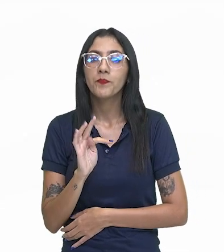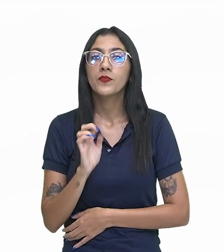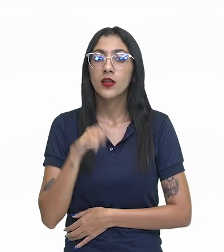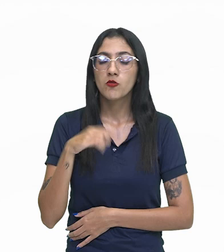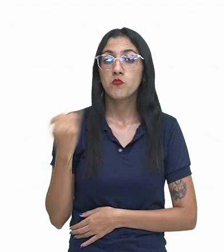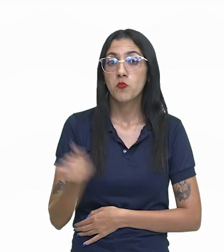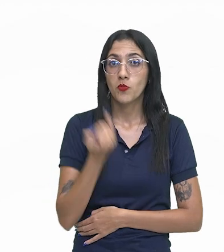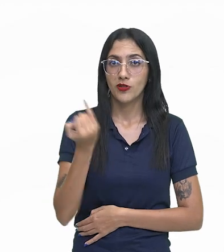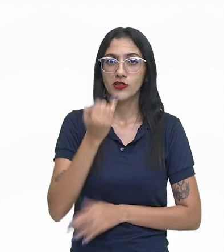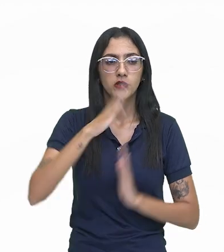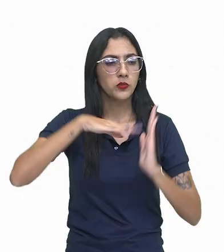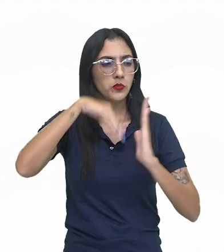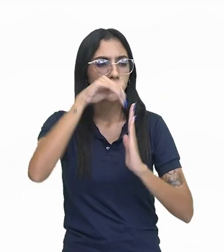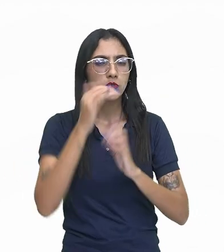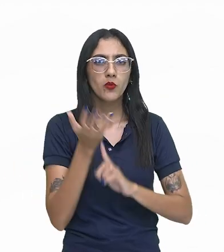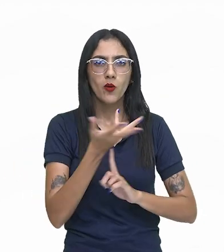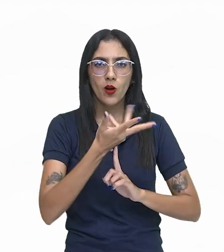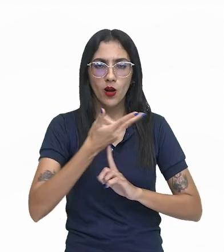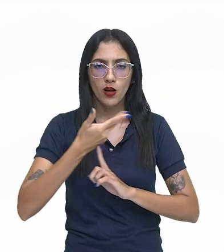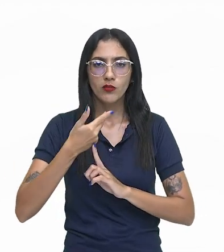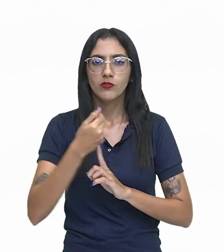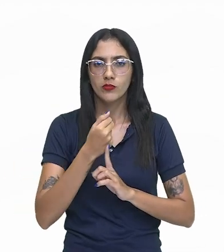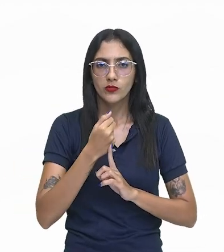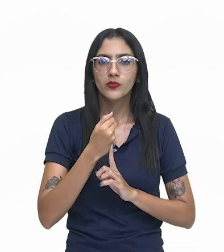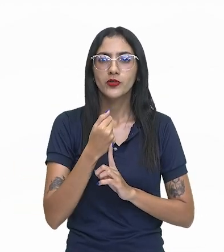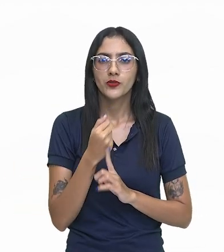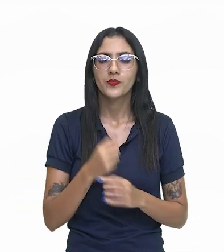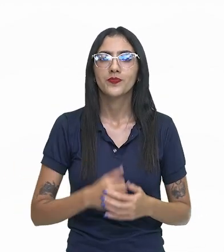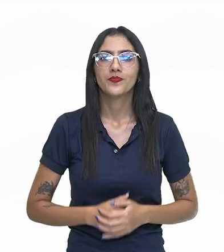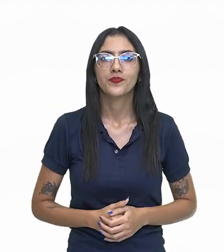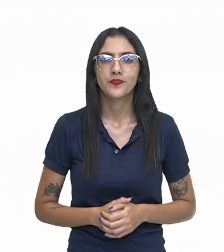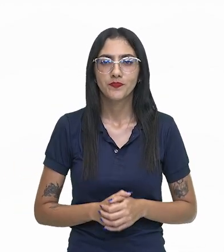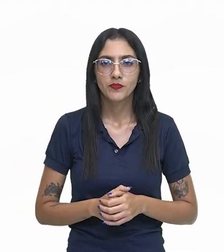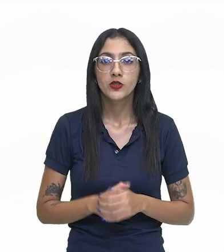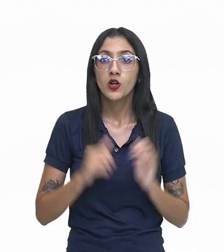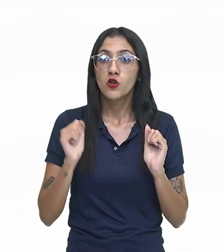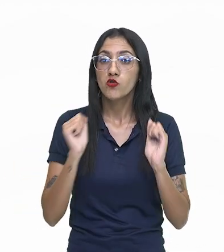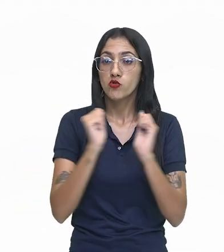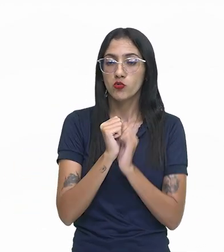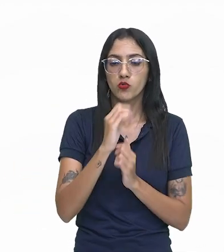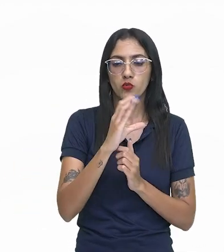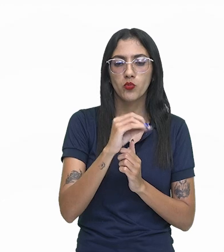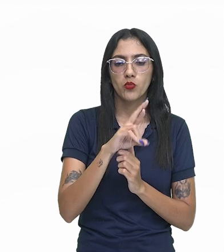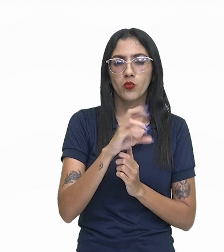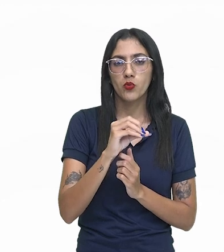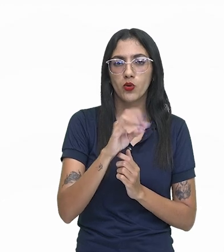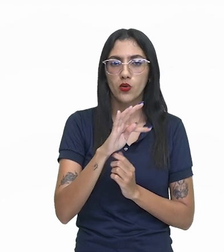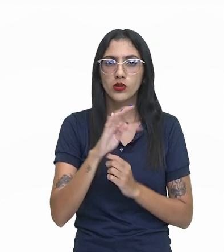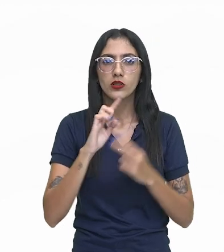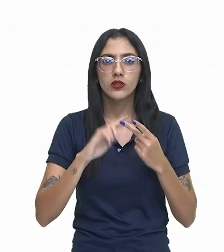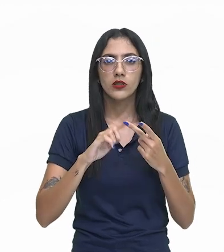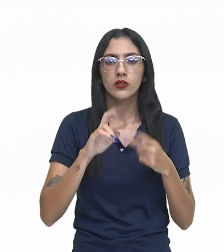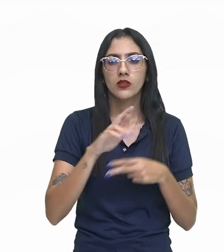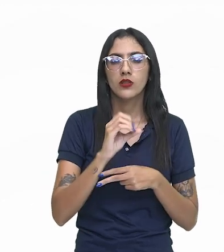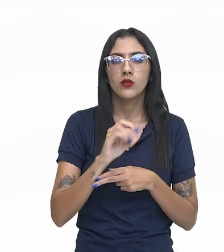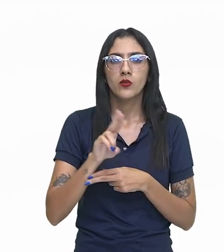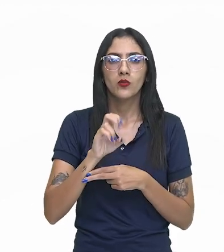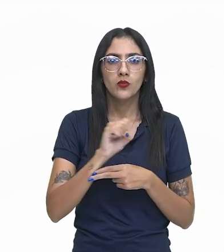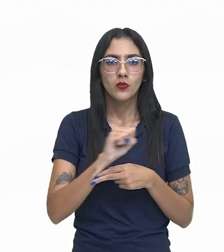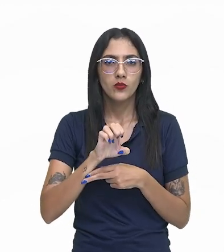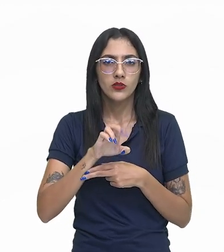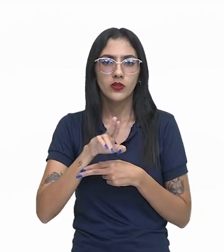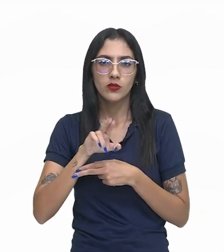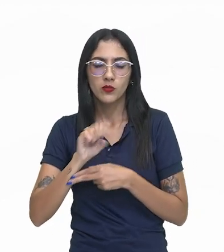pintor realista. Juntamente com Camille Corot e Théodore Rousseau, organizou um movimento